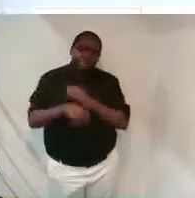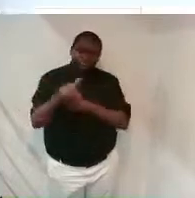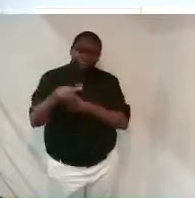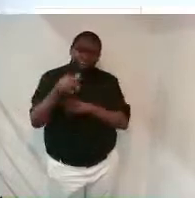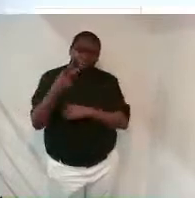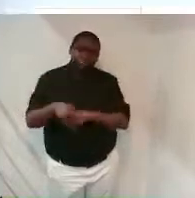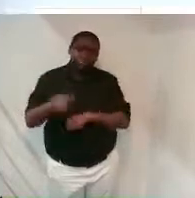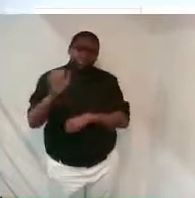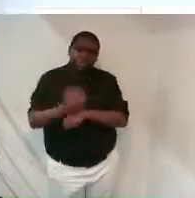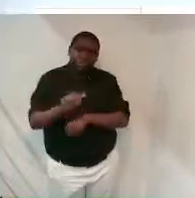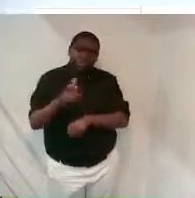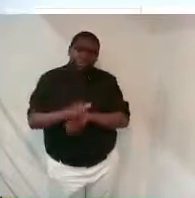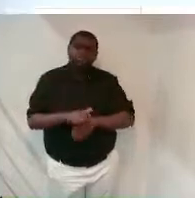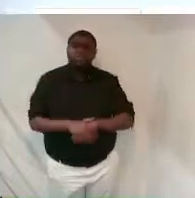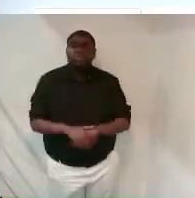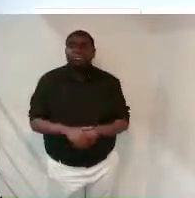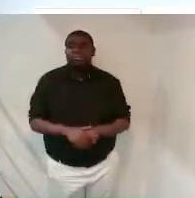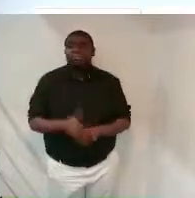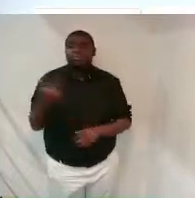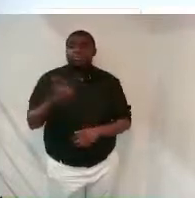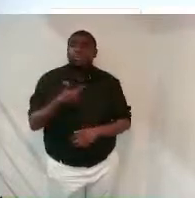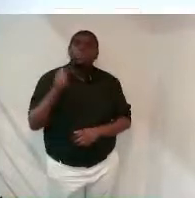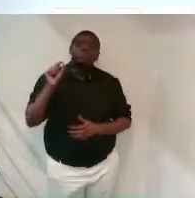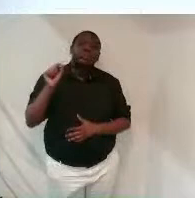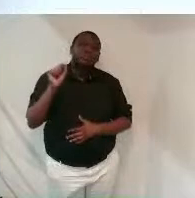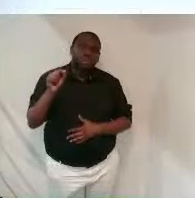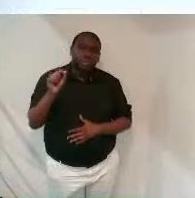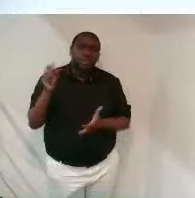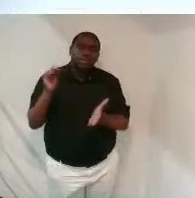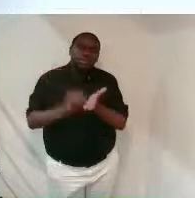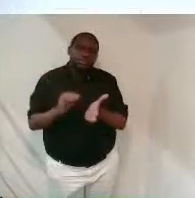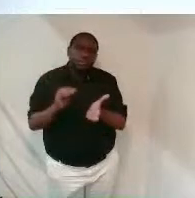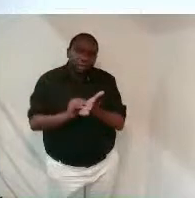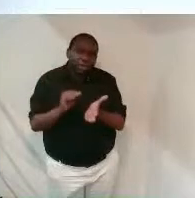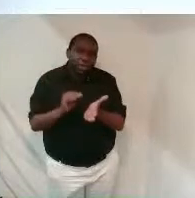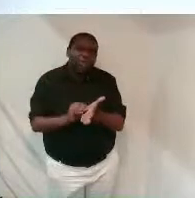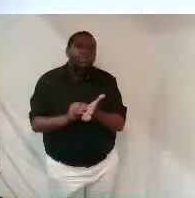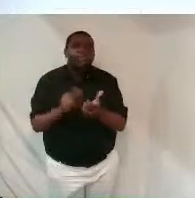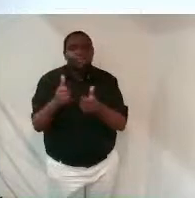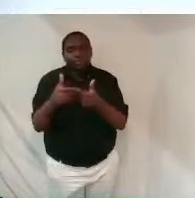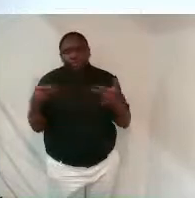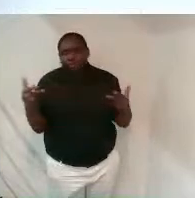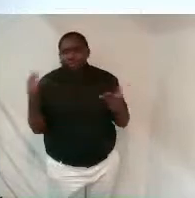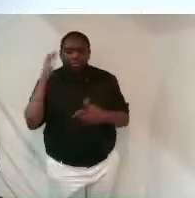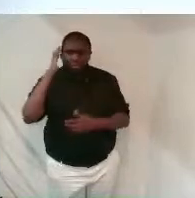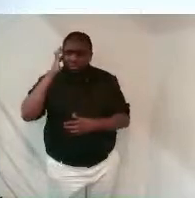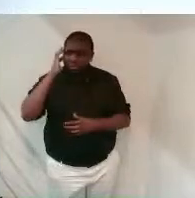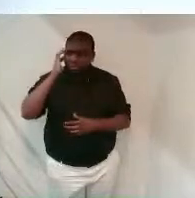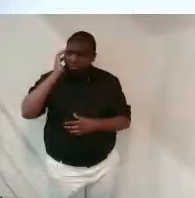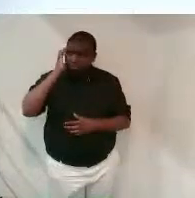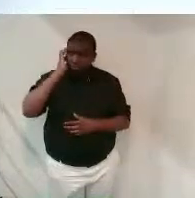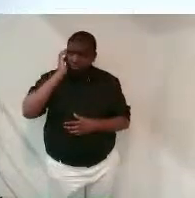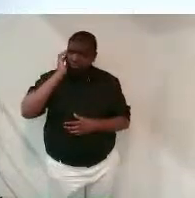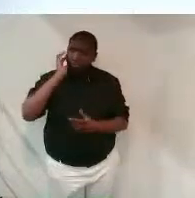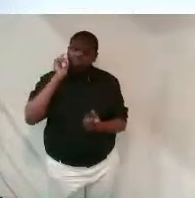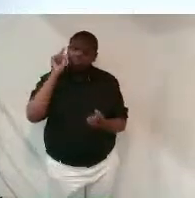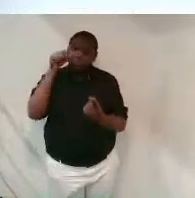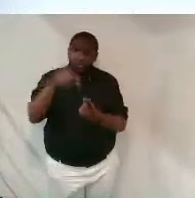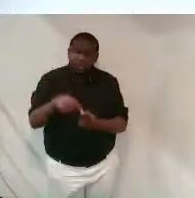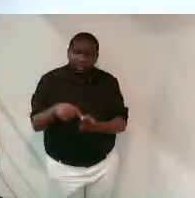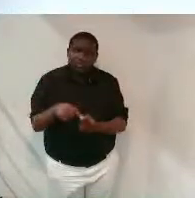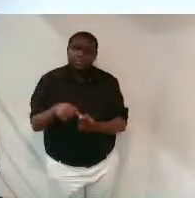regional. Segundo, uma ausência de exigência quanto às metas